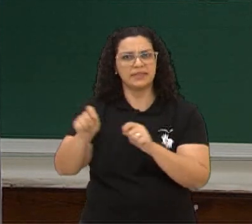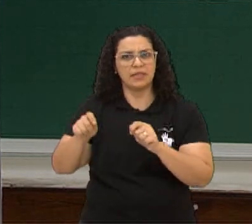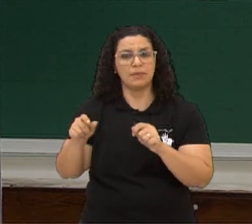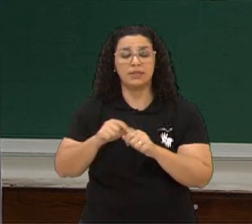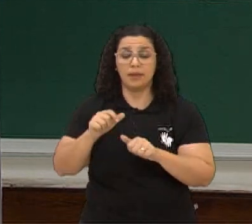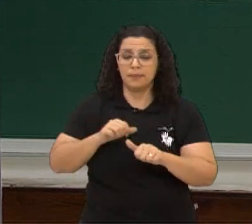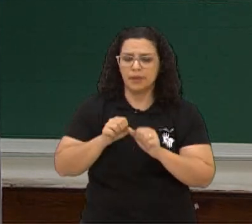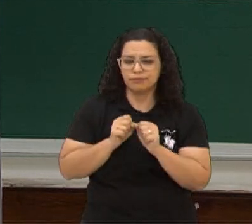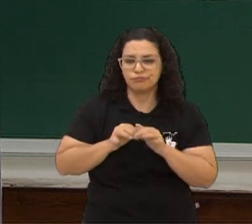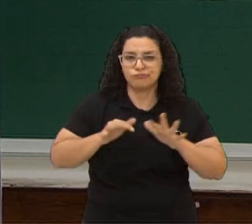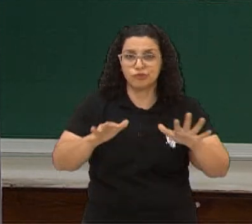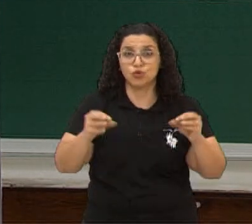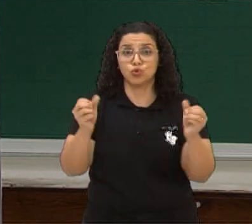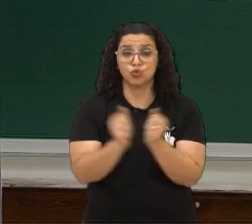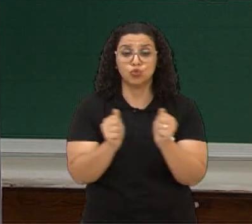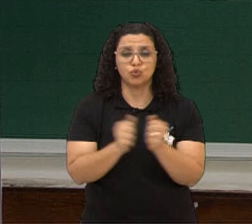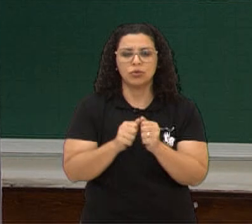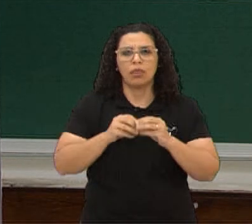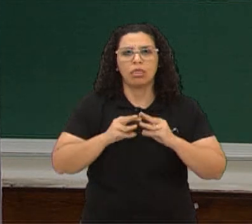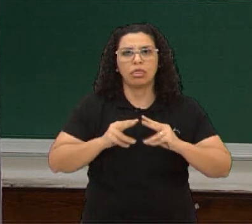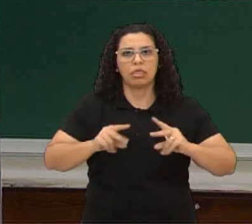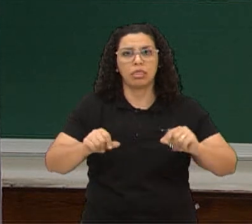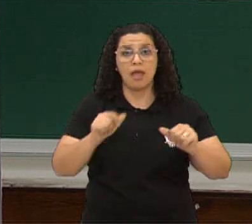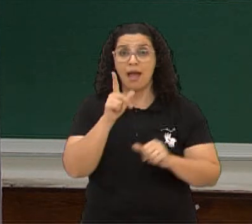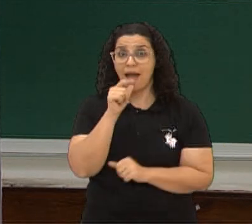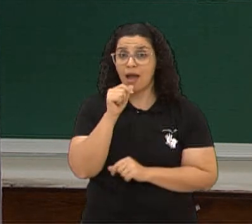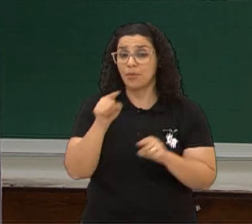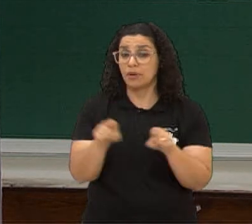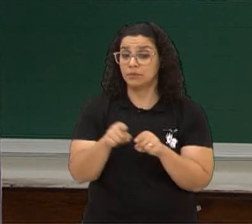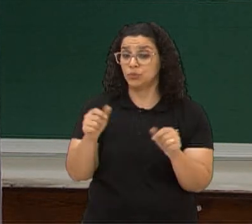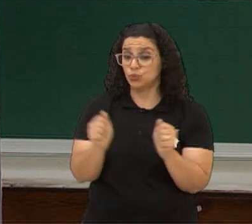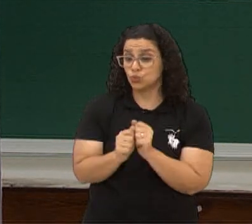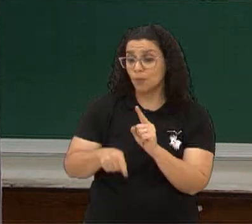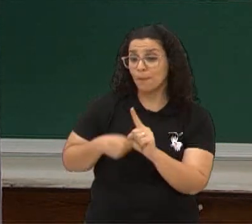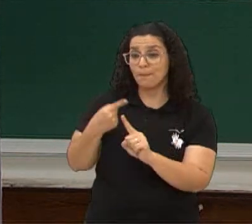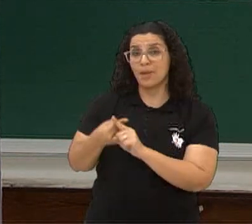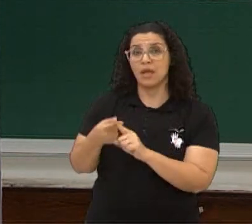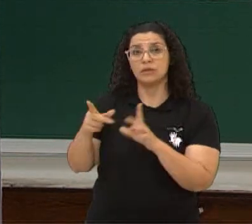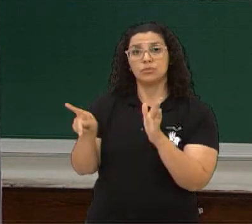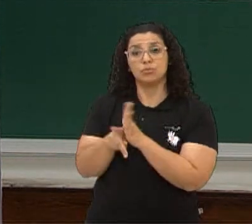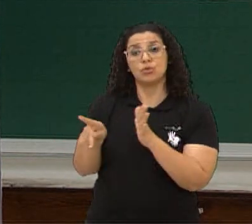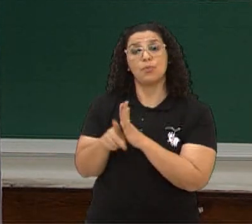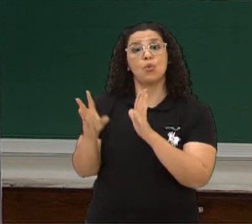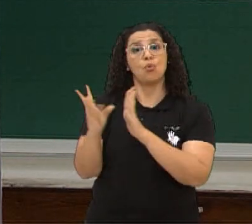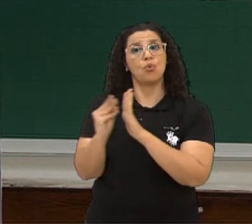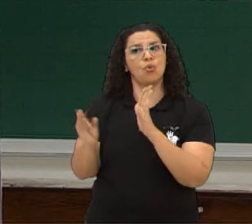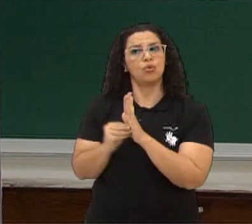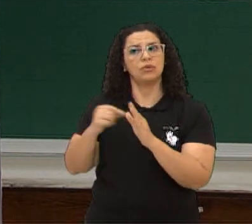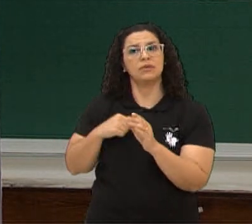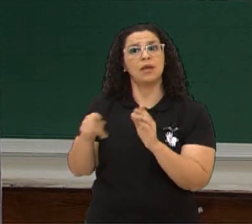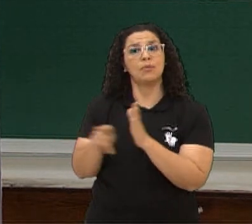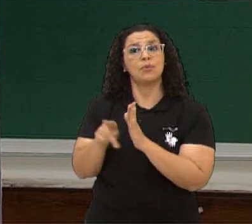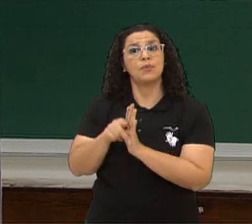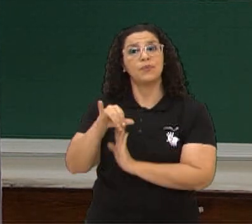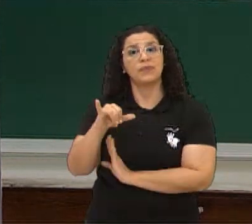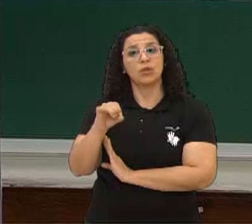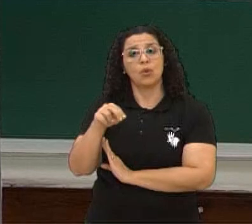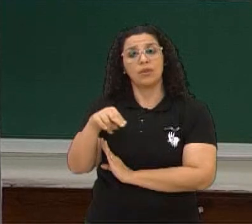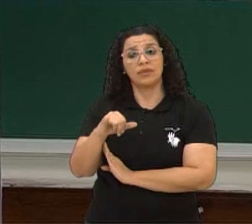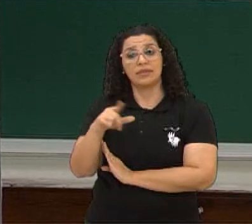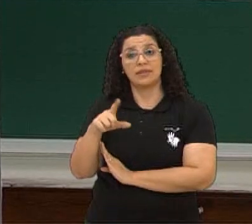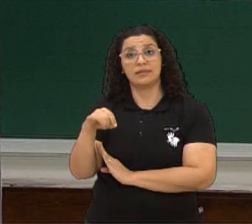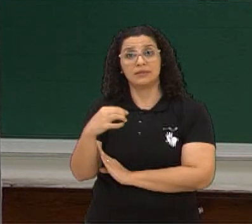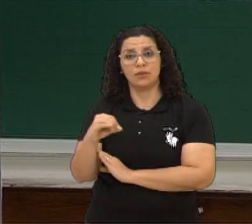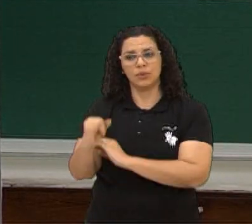sofrer dissociação em meio aquoso. E além dessa dissociação, a gente tem que considerar a autoionização da